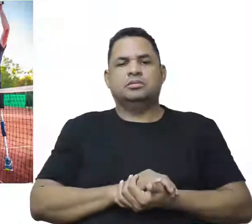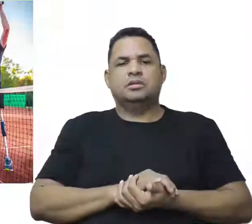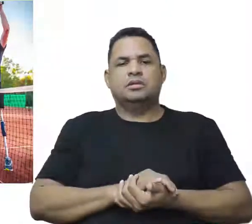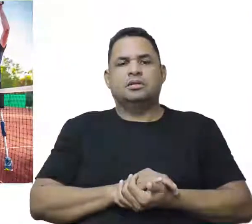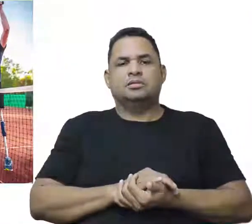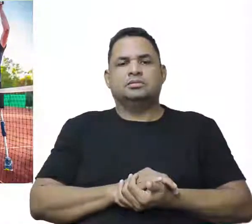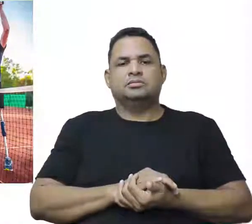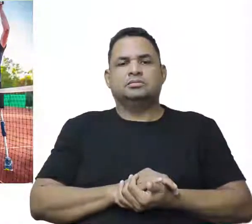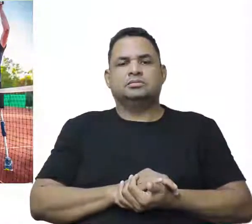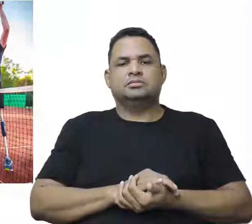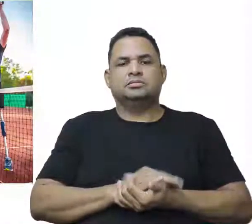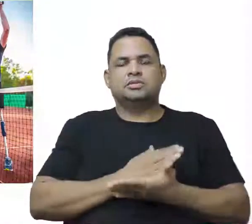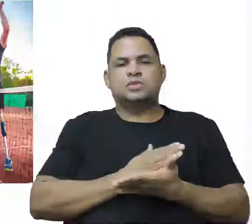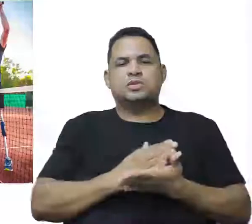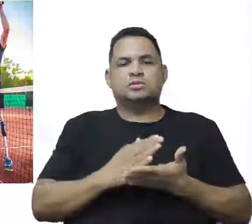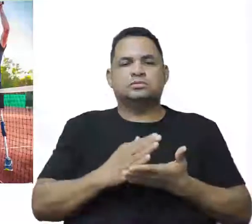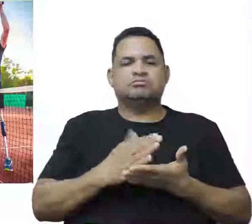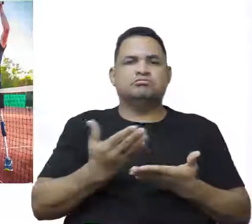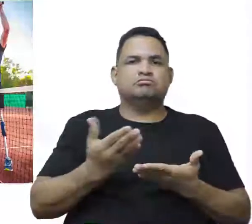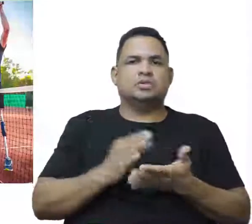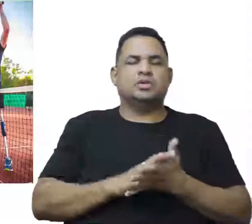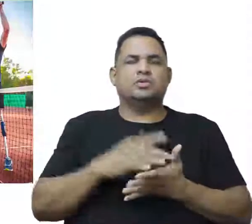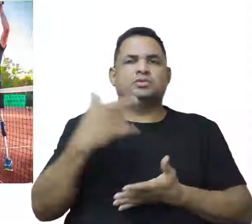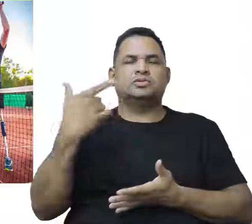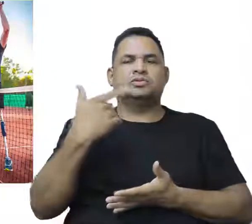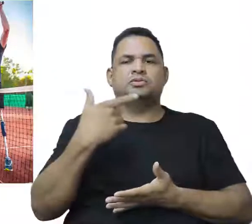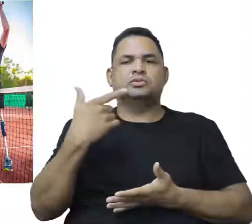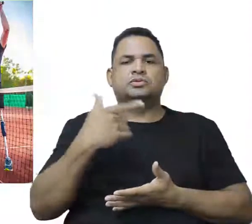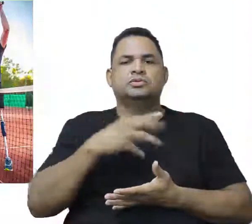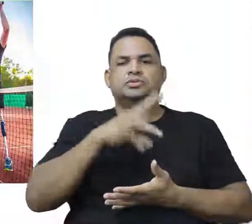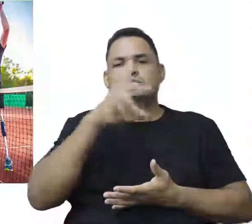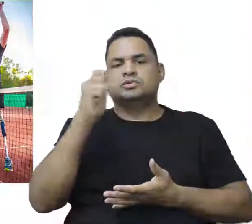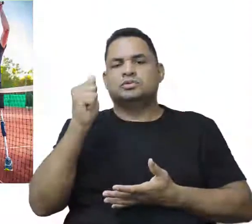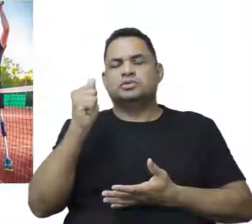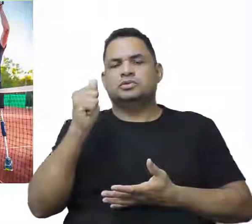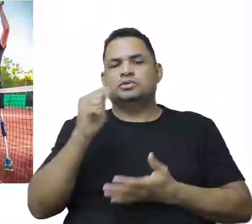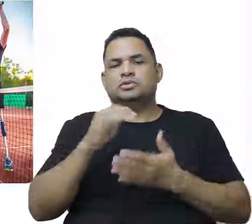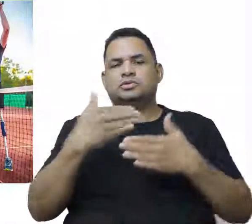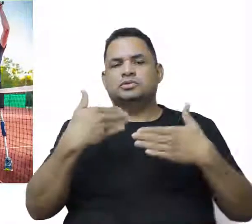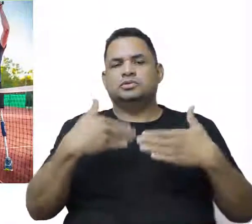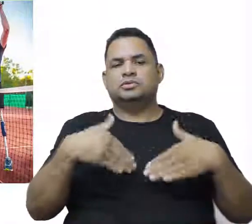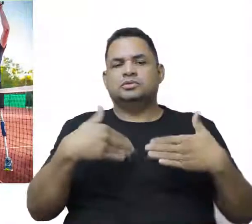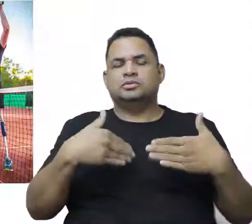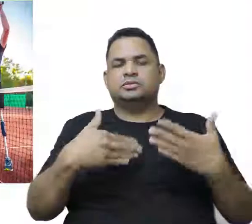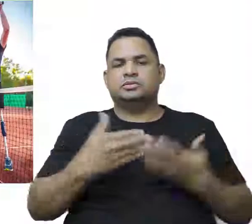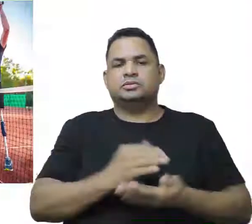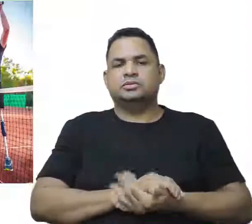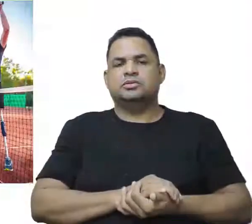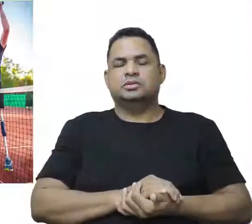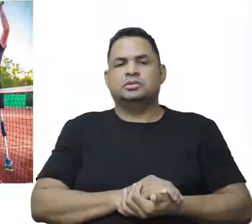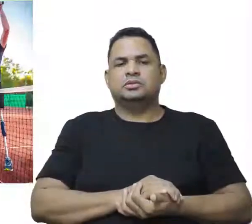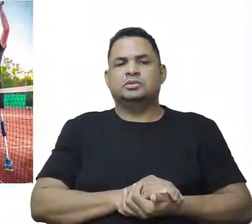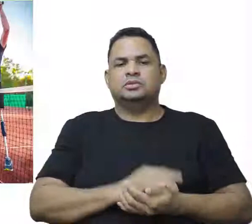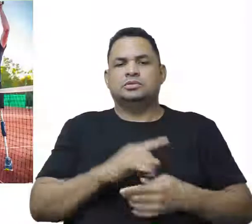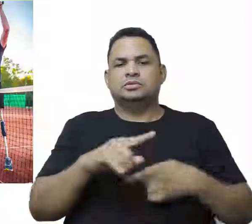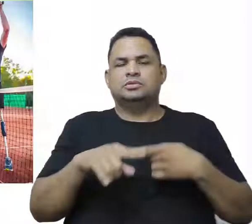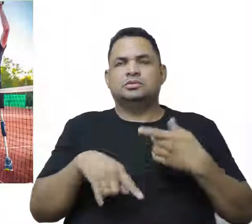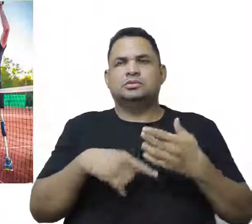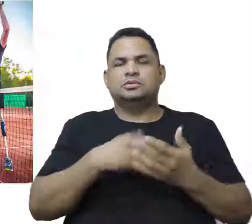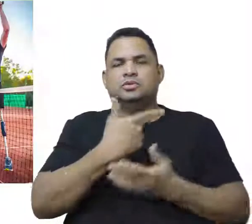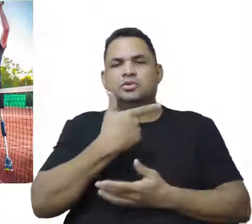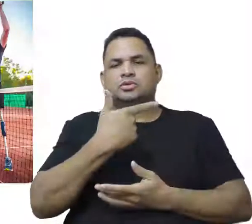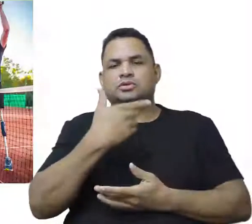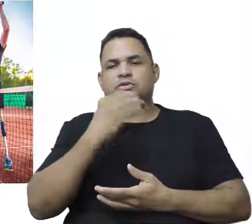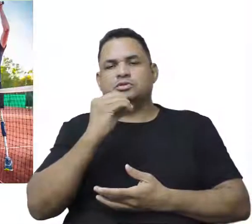Inicialmente, ela ficava no segundo dia de prova, até 2016, era no segundo dia de prova. De 2016